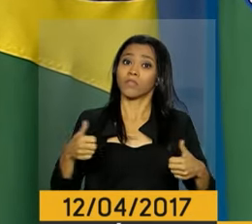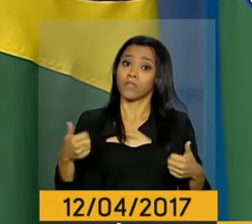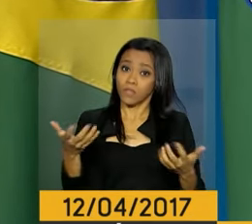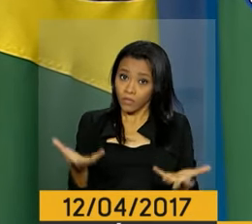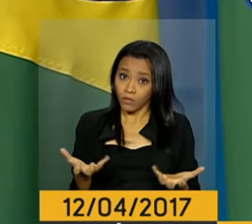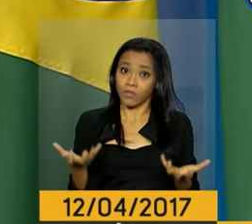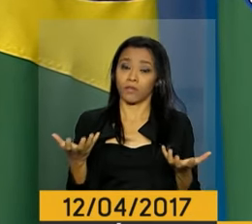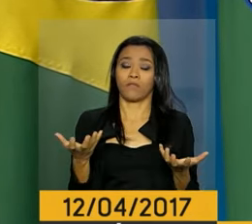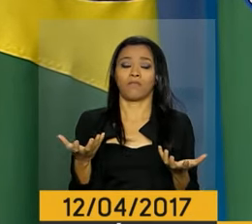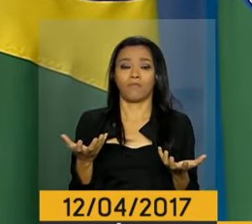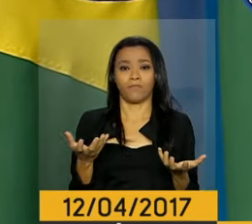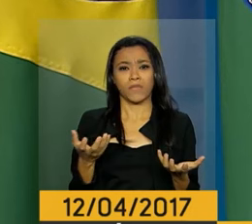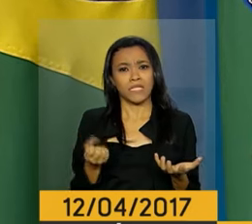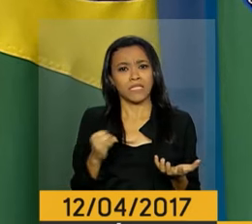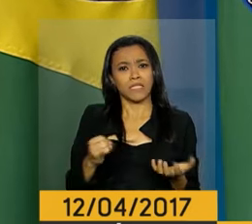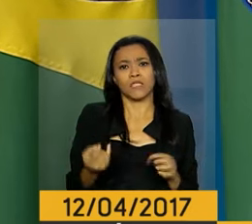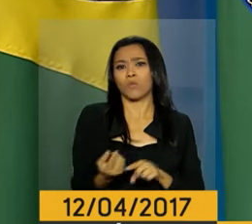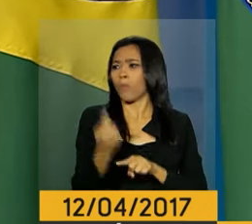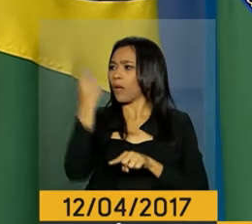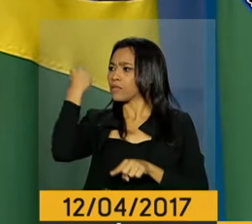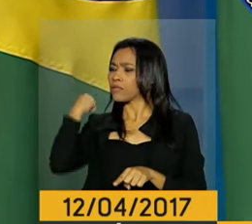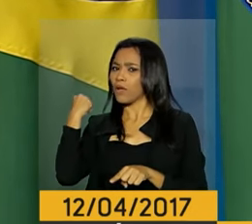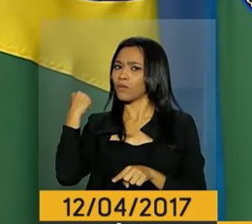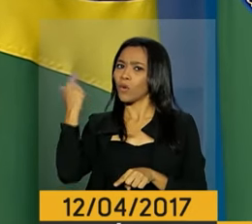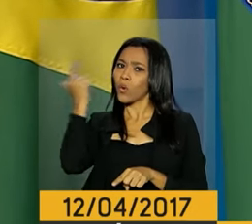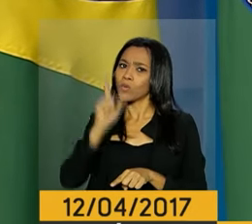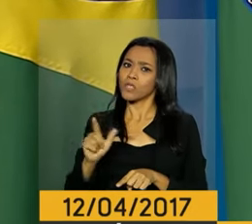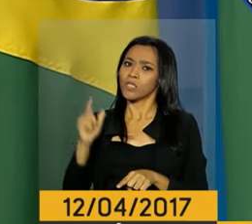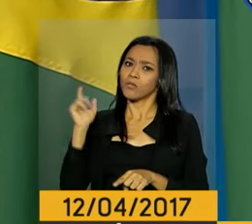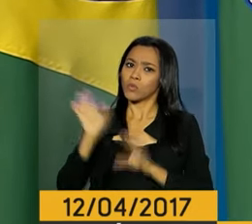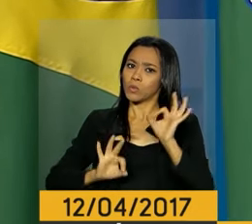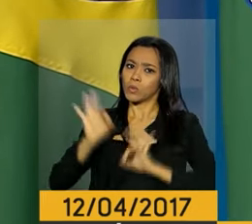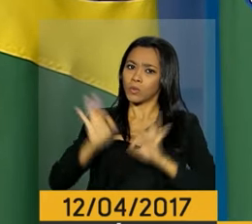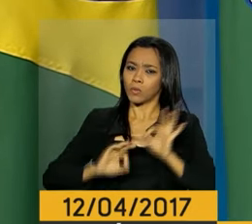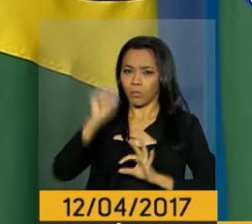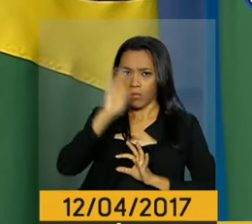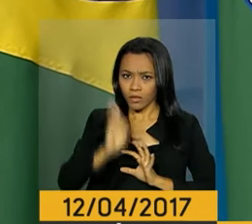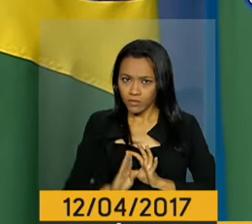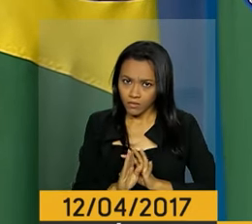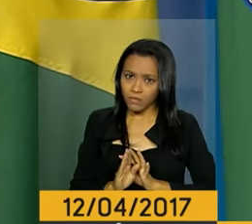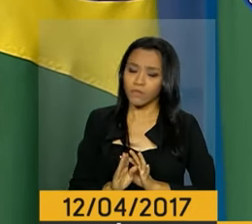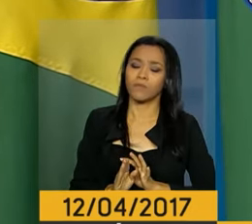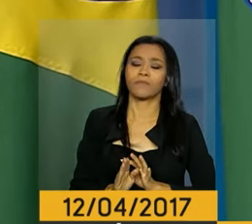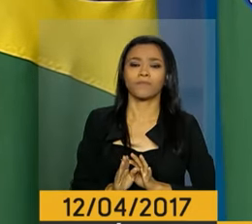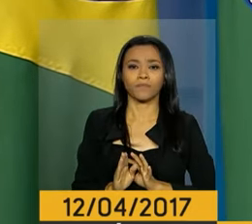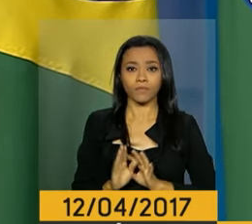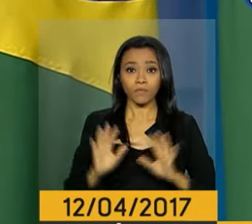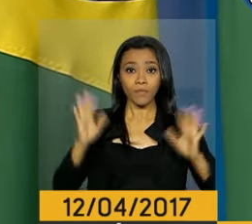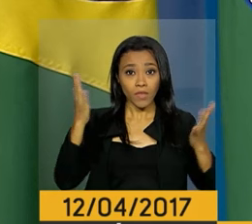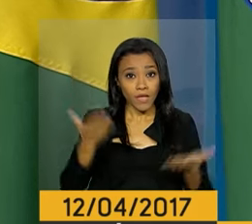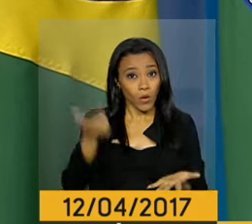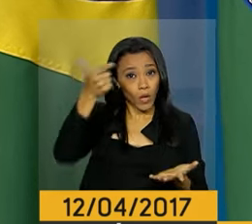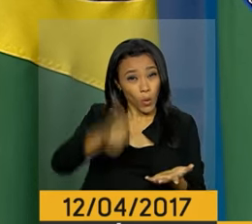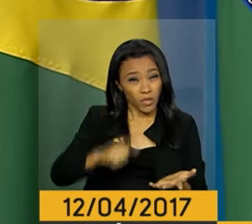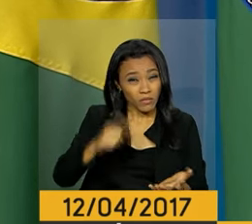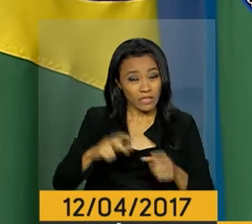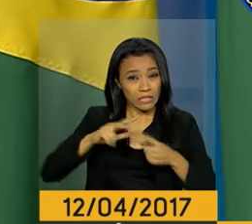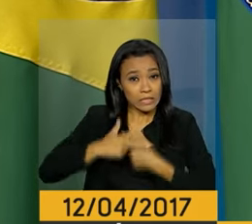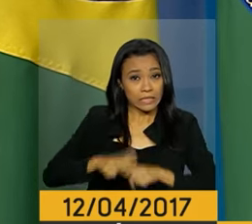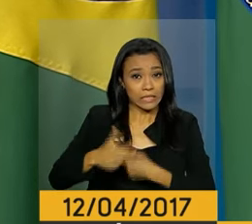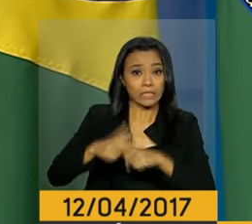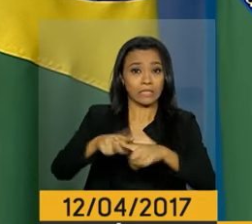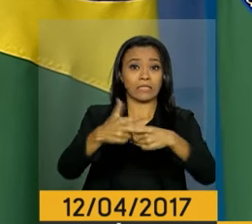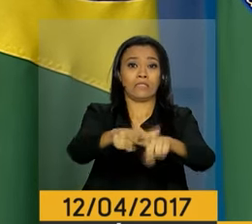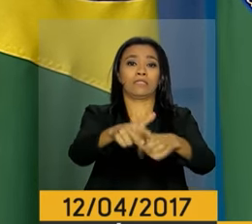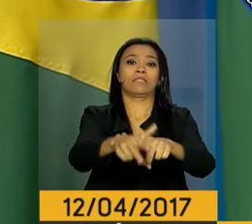formar de novo se no passado nós construímos o Brasil num dado momento quando se tenta desconstruí-lo o que nós fizemos